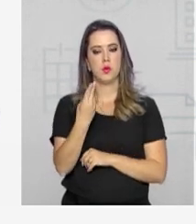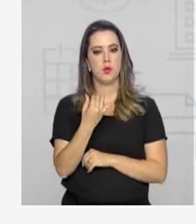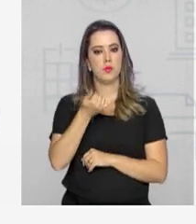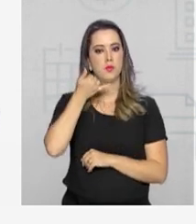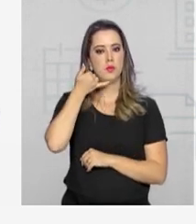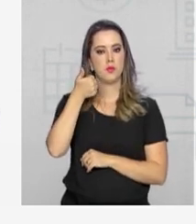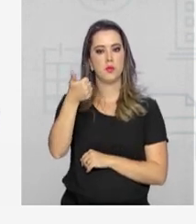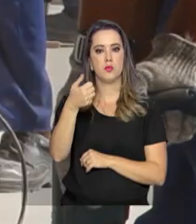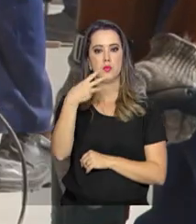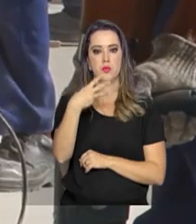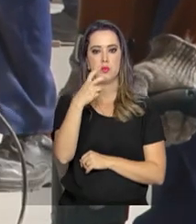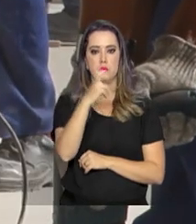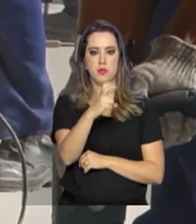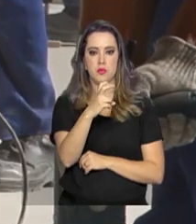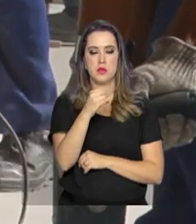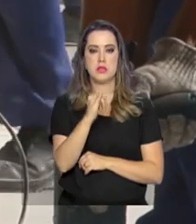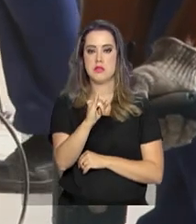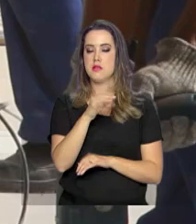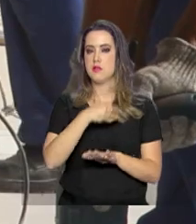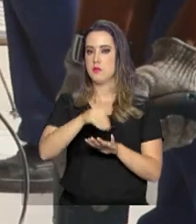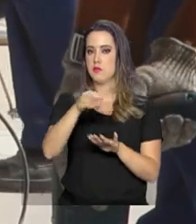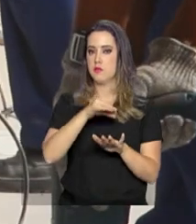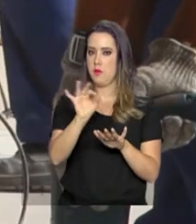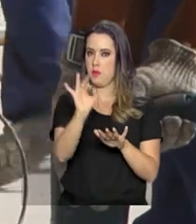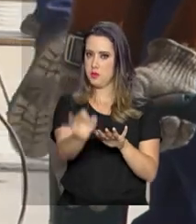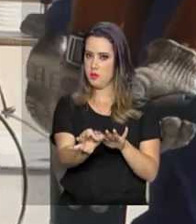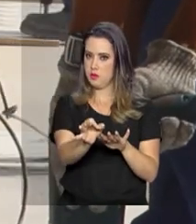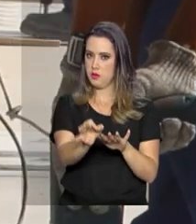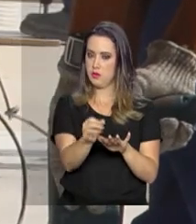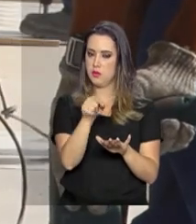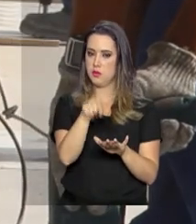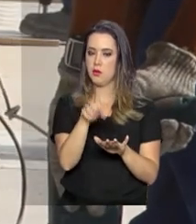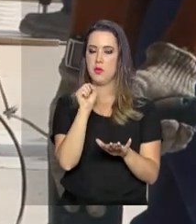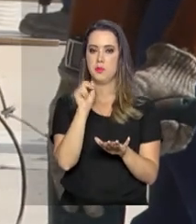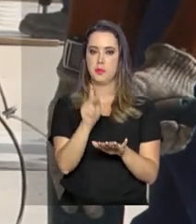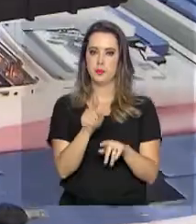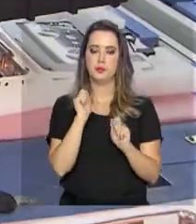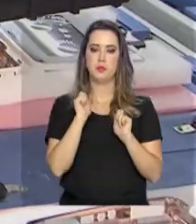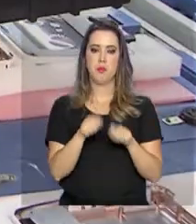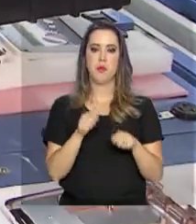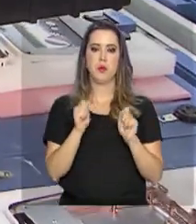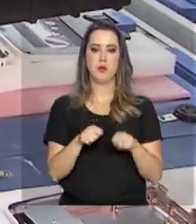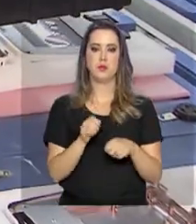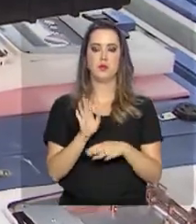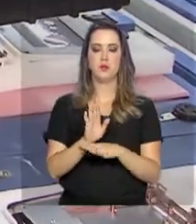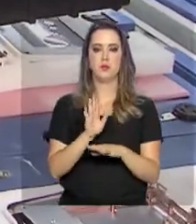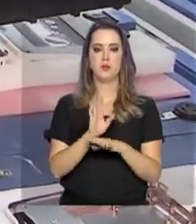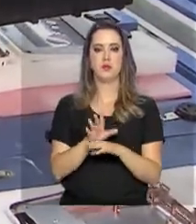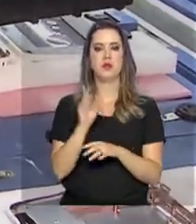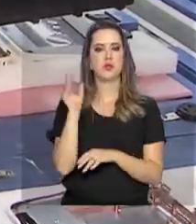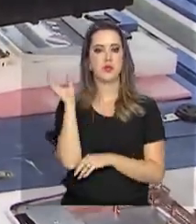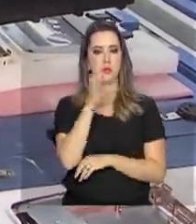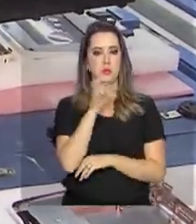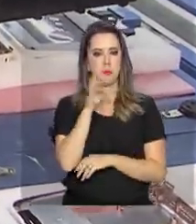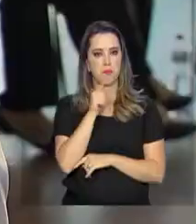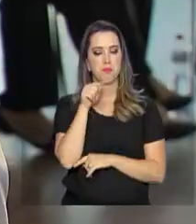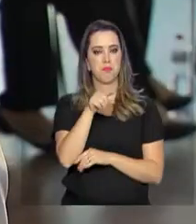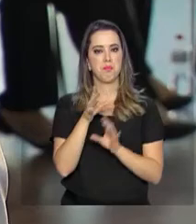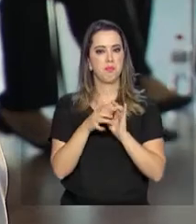135 se as informações estiverem corretas a aposentadoria pode ser concedida automaticamente